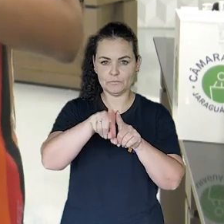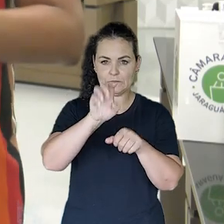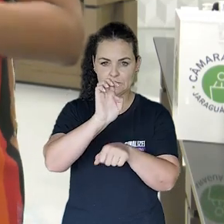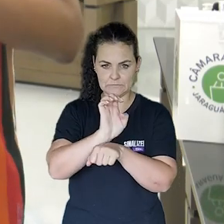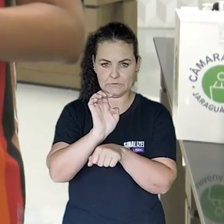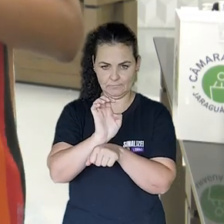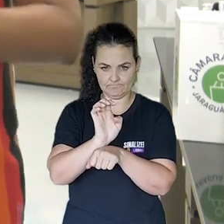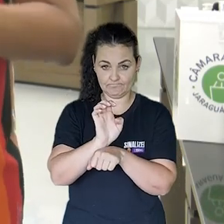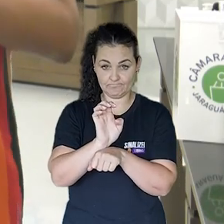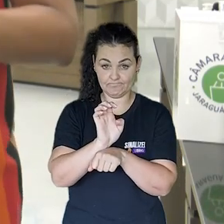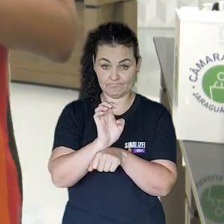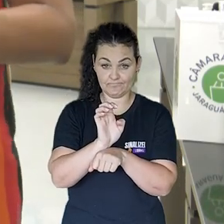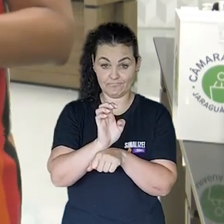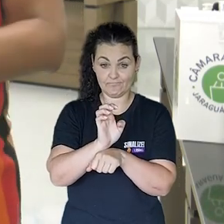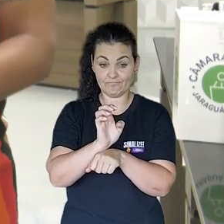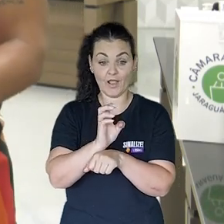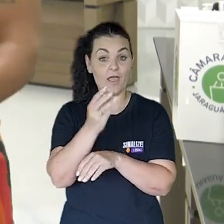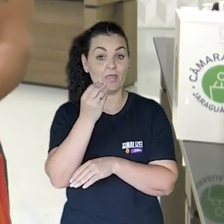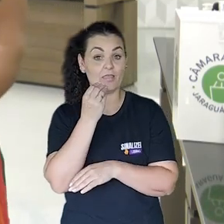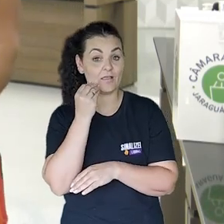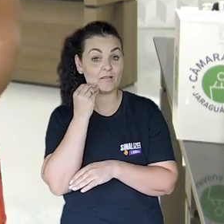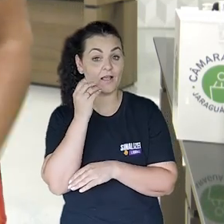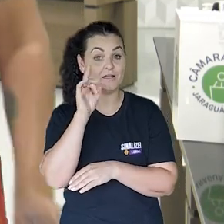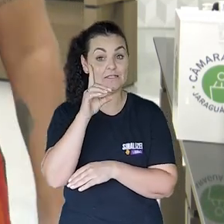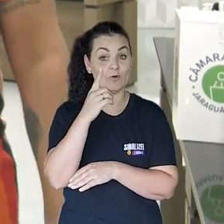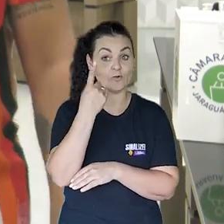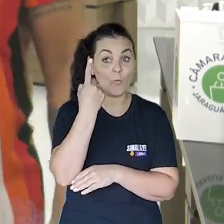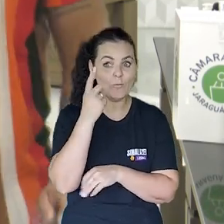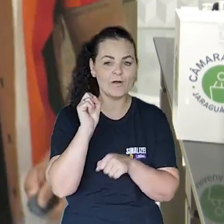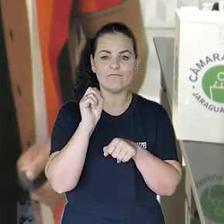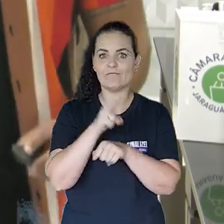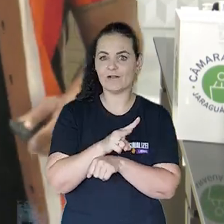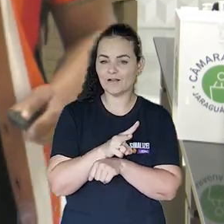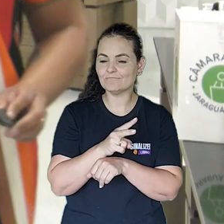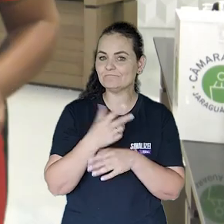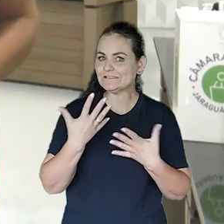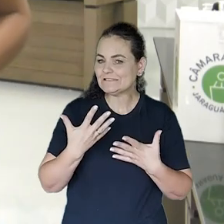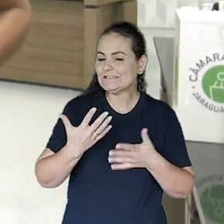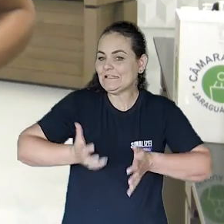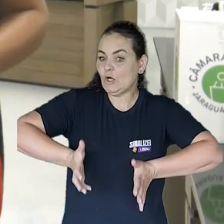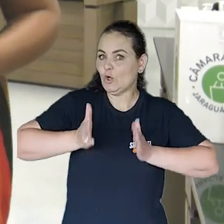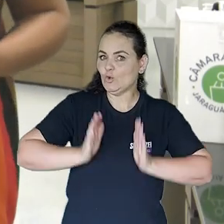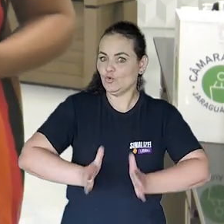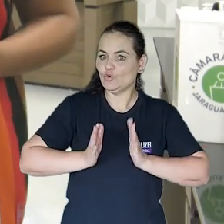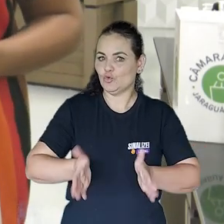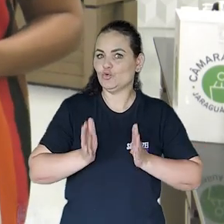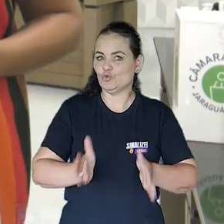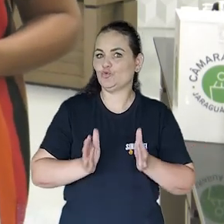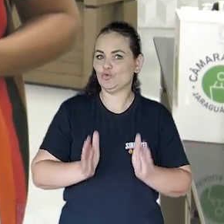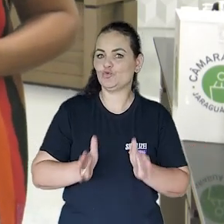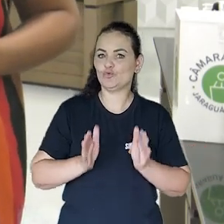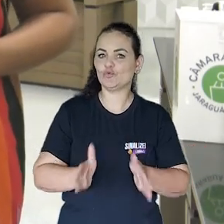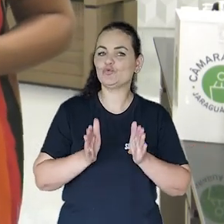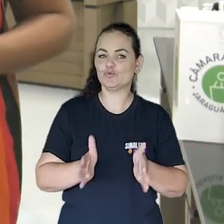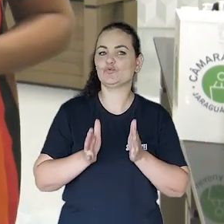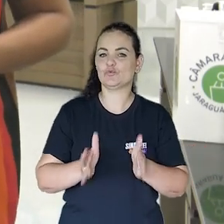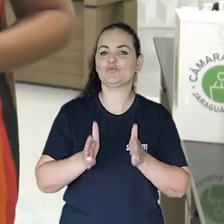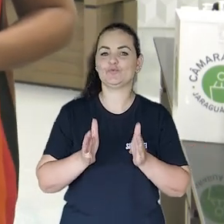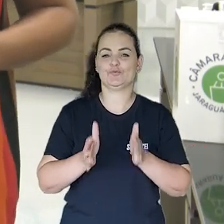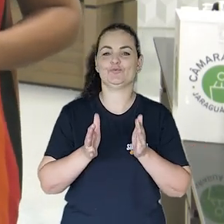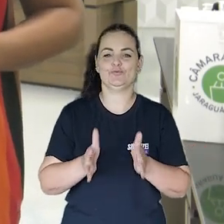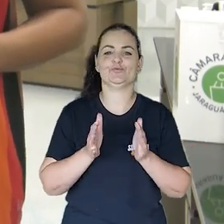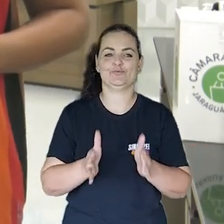é uma só, gente. Quem é que quer ser o nosso convidado que vai sortear? Abigail? Então, vamos lá,